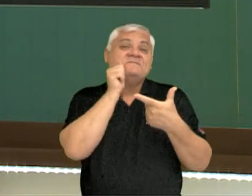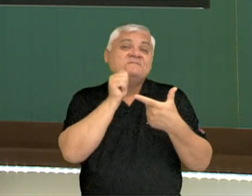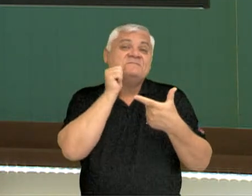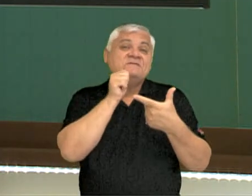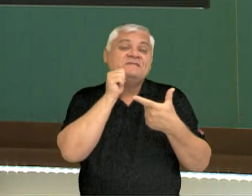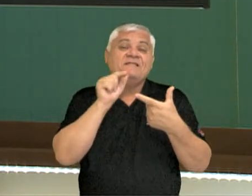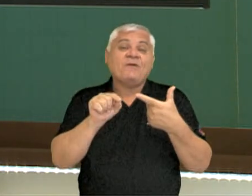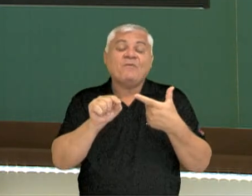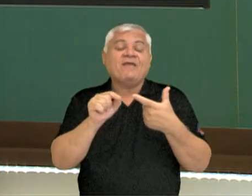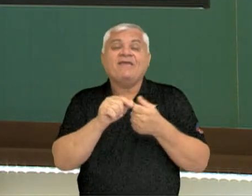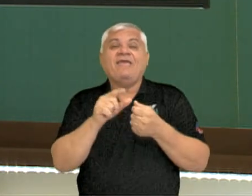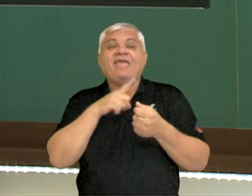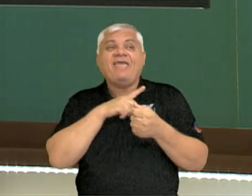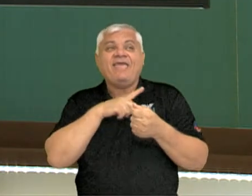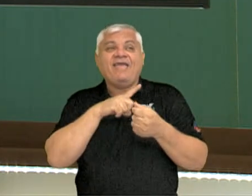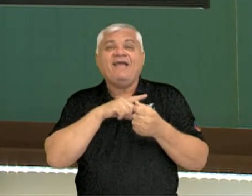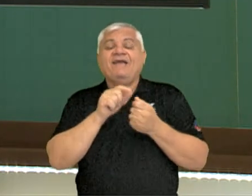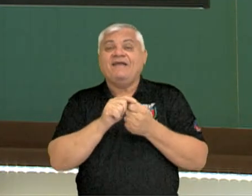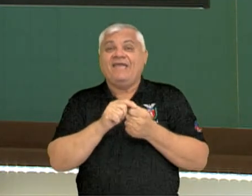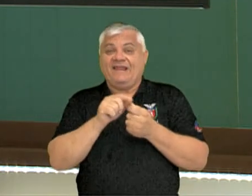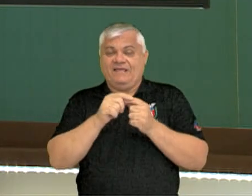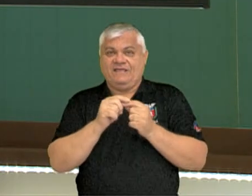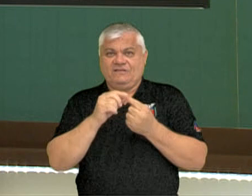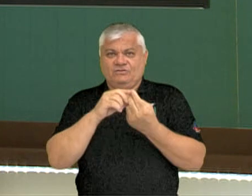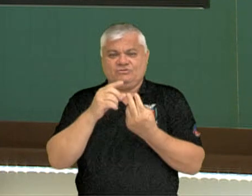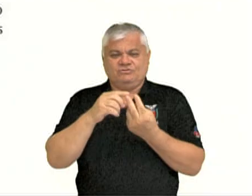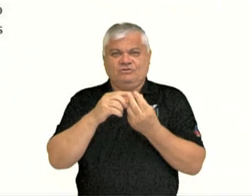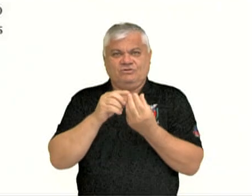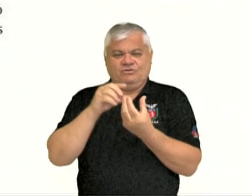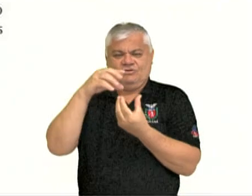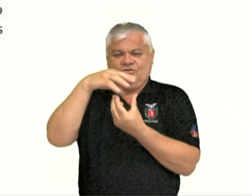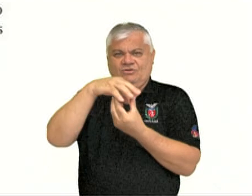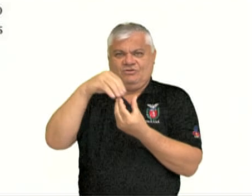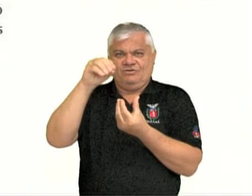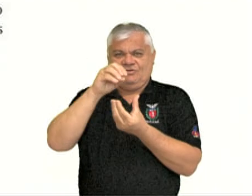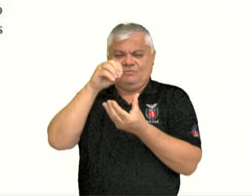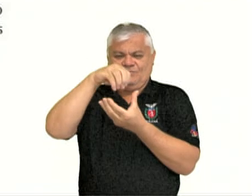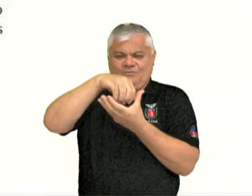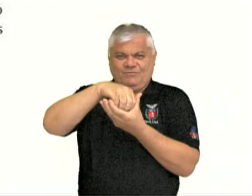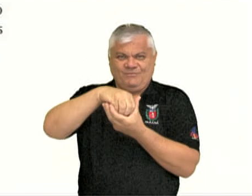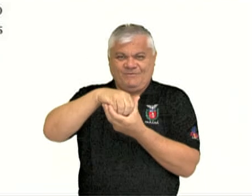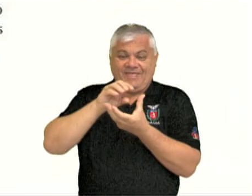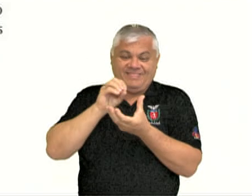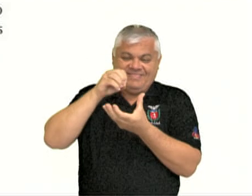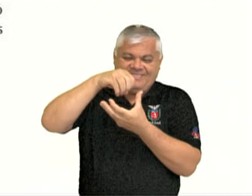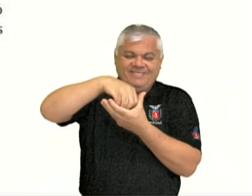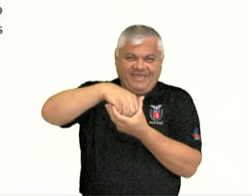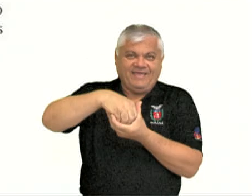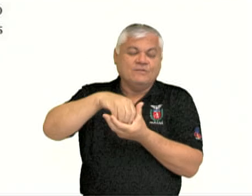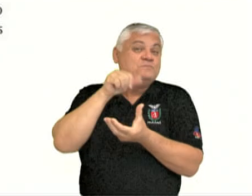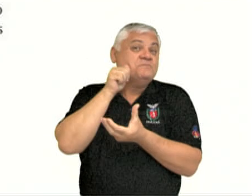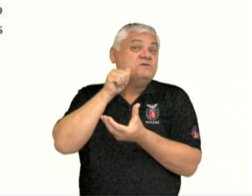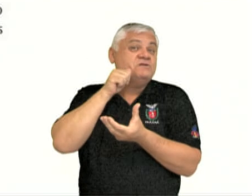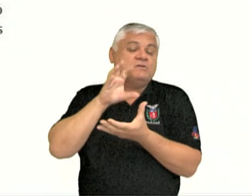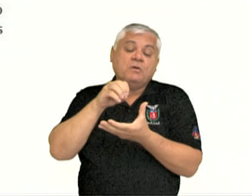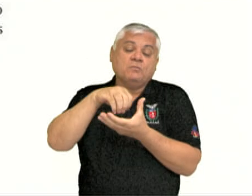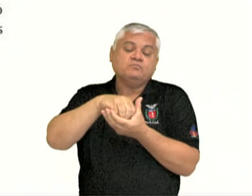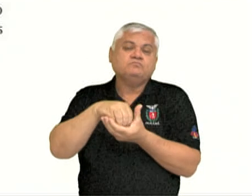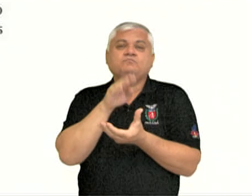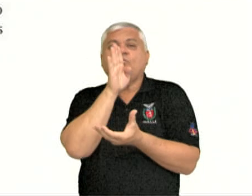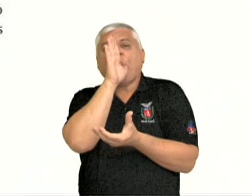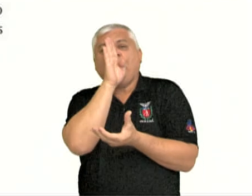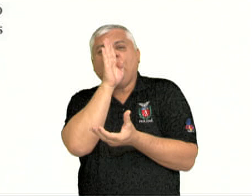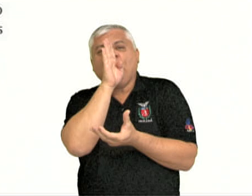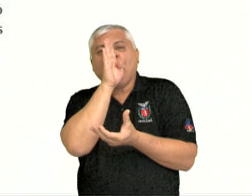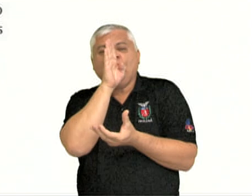estrutura reprodutiva chama arquegônio e no interior dela vai estar a osfera, que é o gameta feminino. Ele é imóvel,